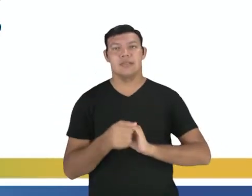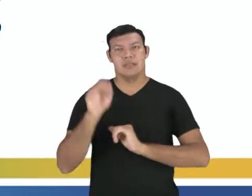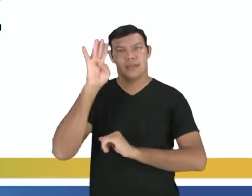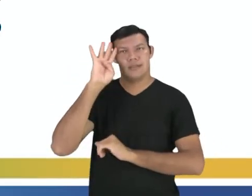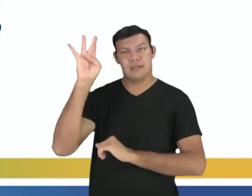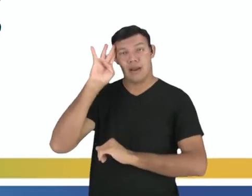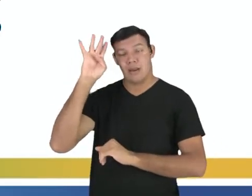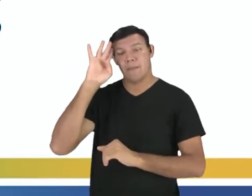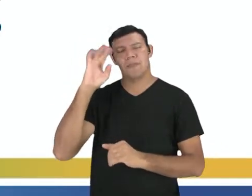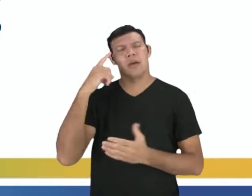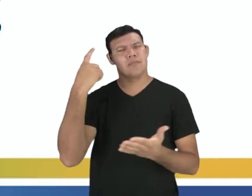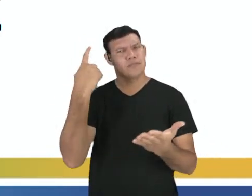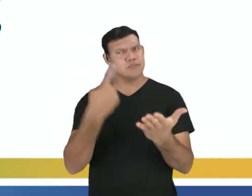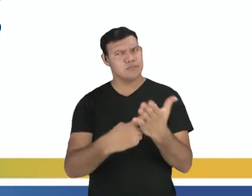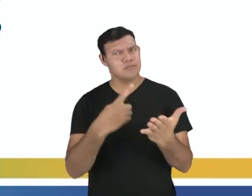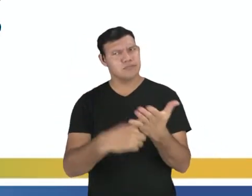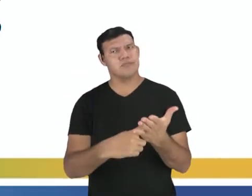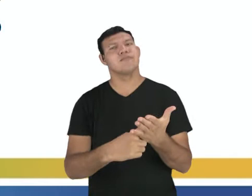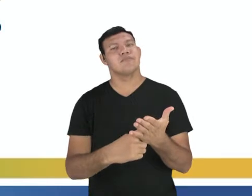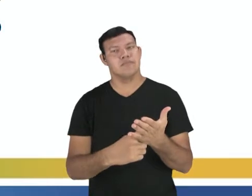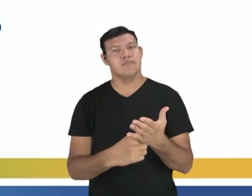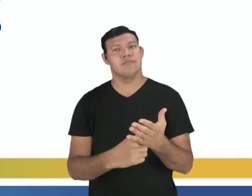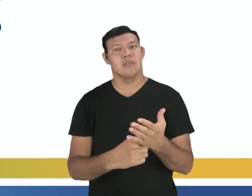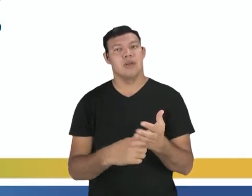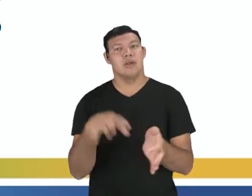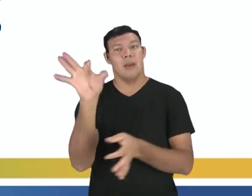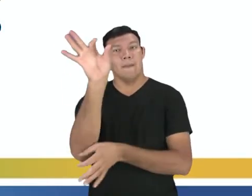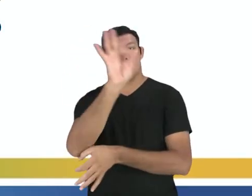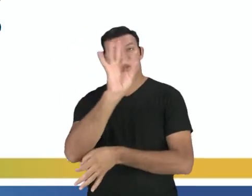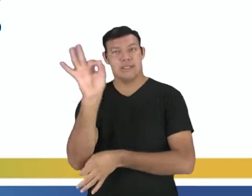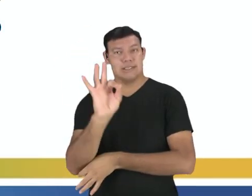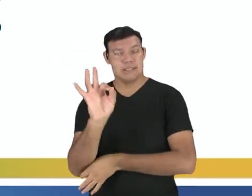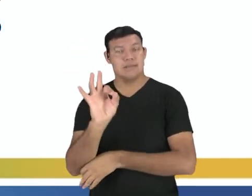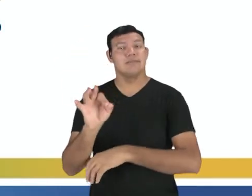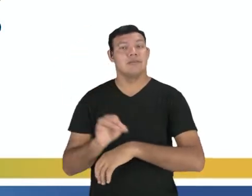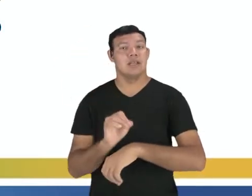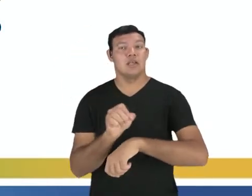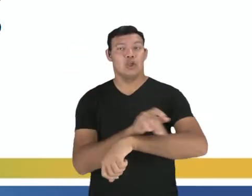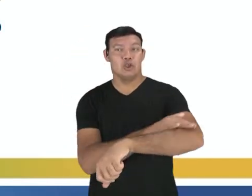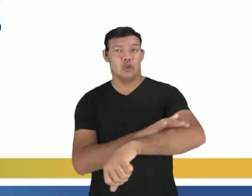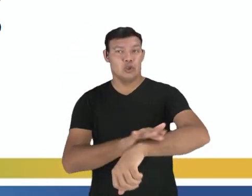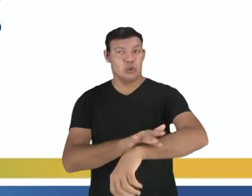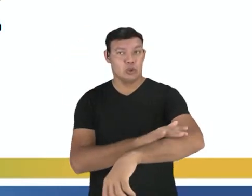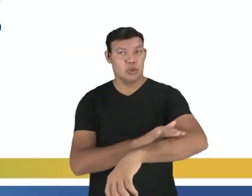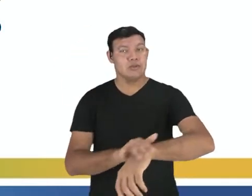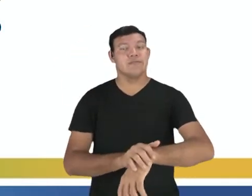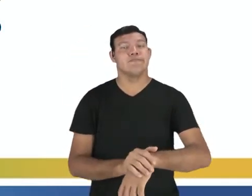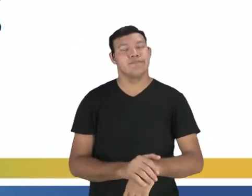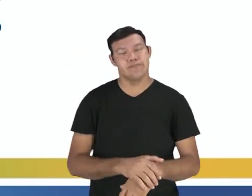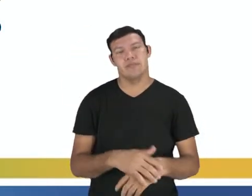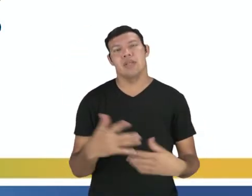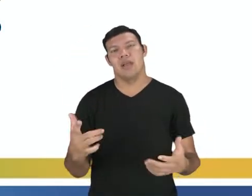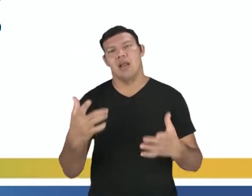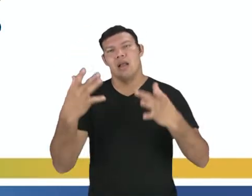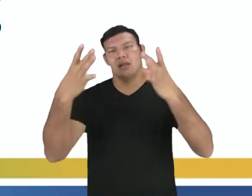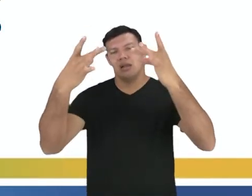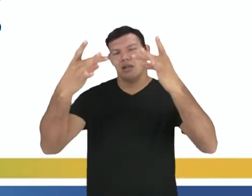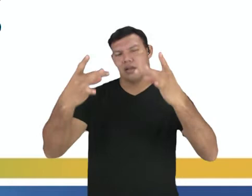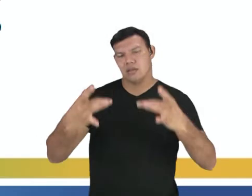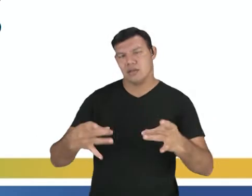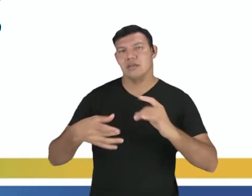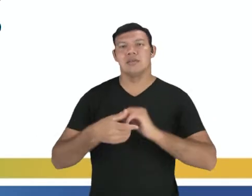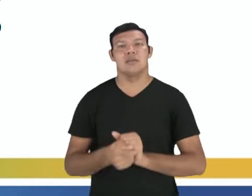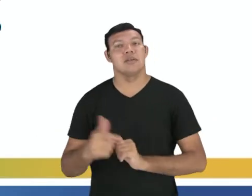a favor, né, das cotas raciais. Aí você vai, primeiramente, por isso, por isso, por isso. Segundo, por isso, por